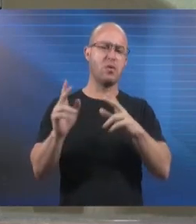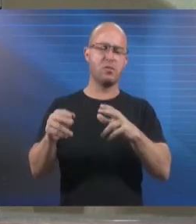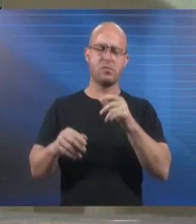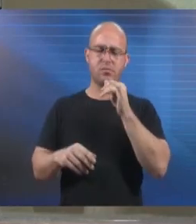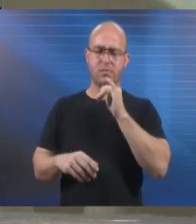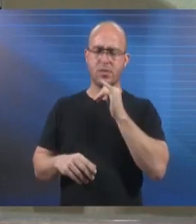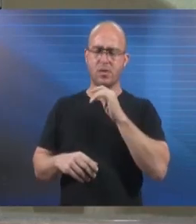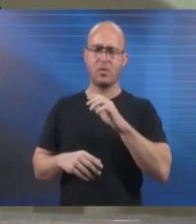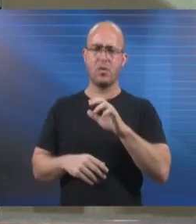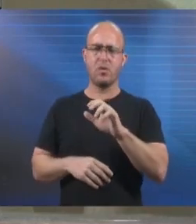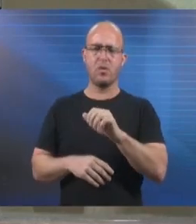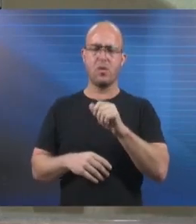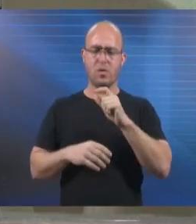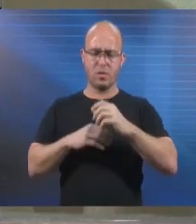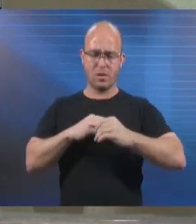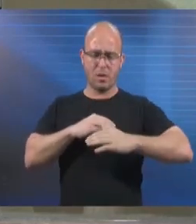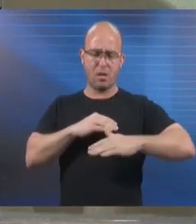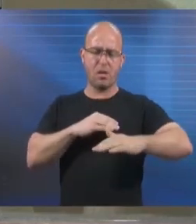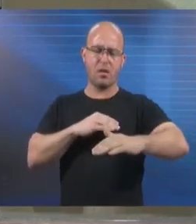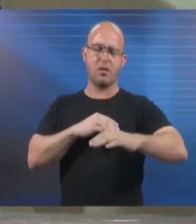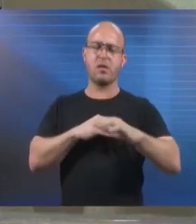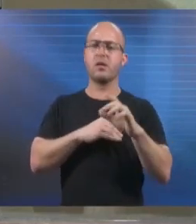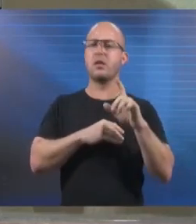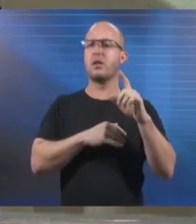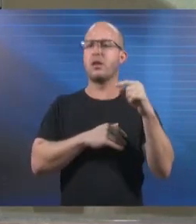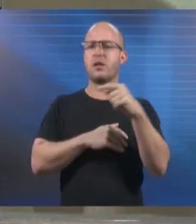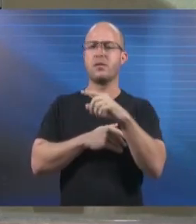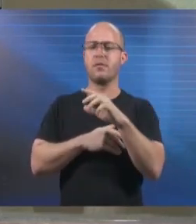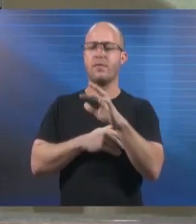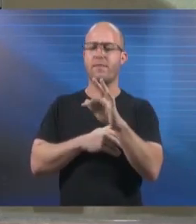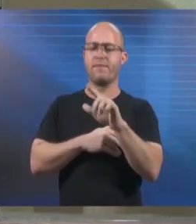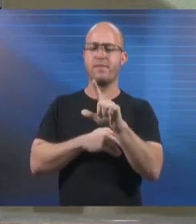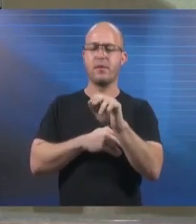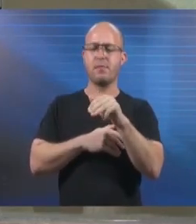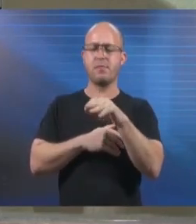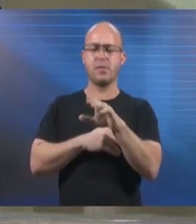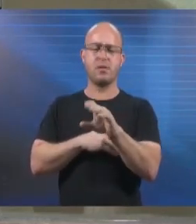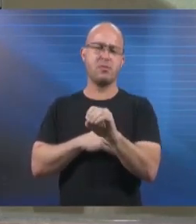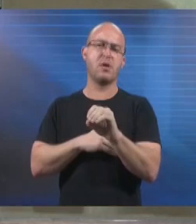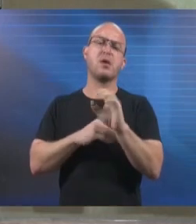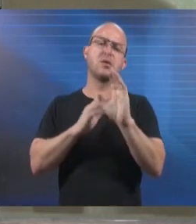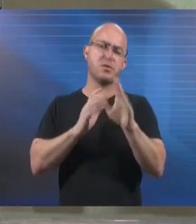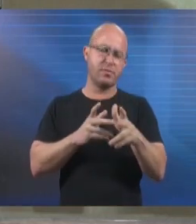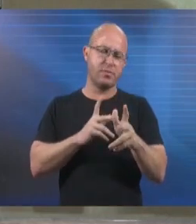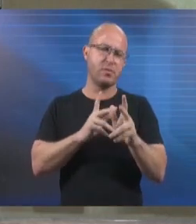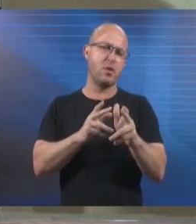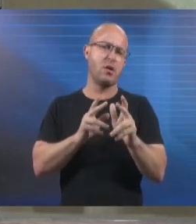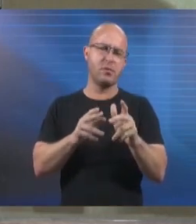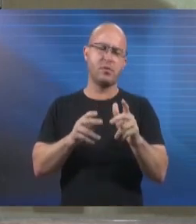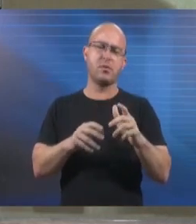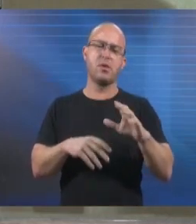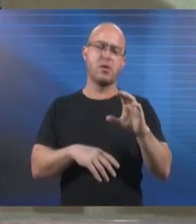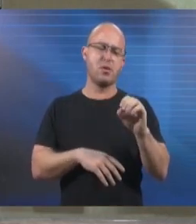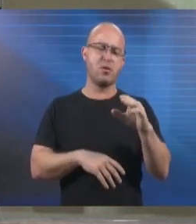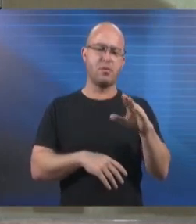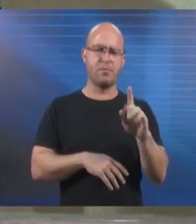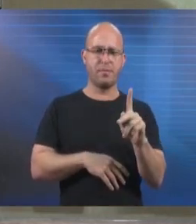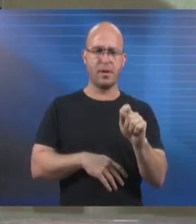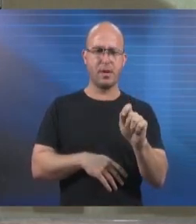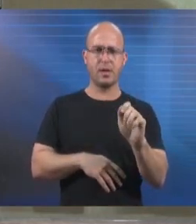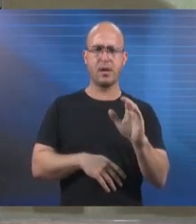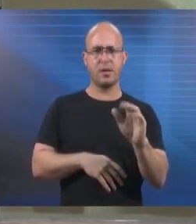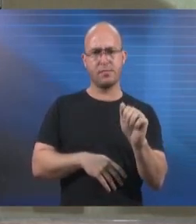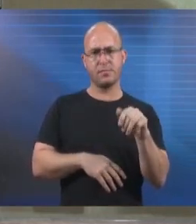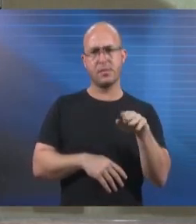feito eh a mesma obra né Copacabana que também